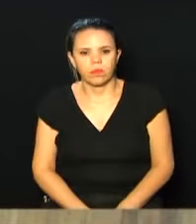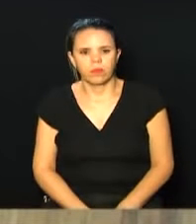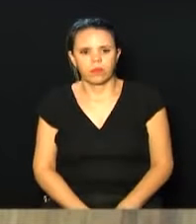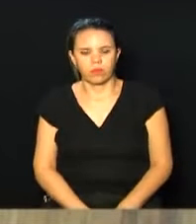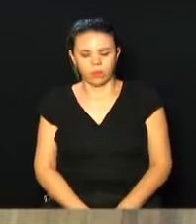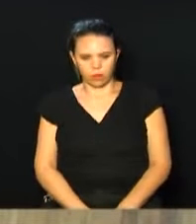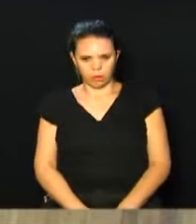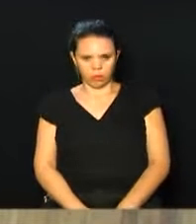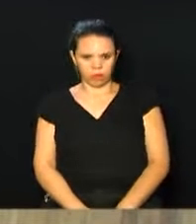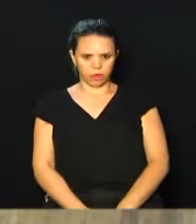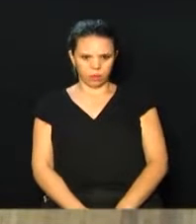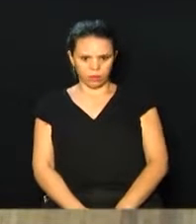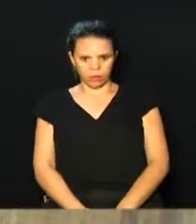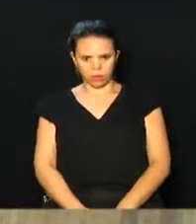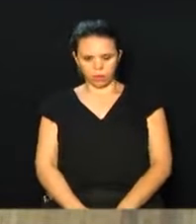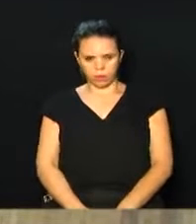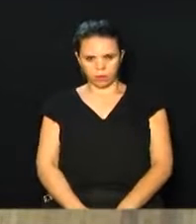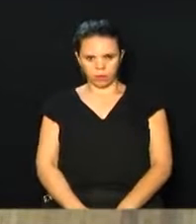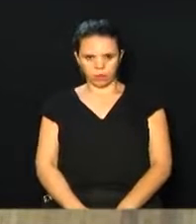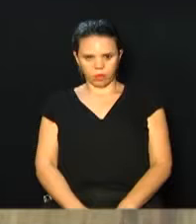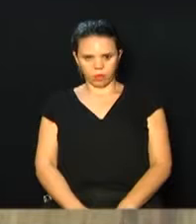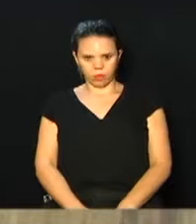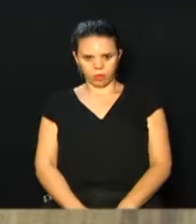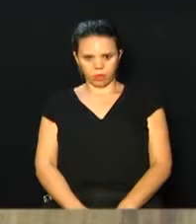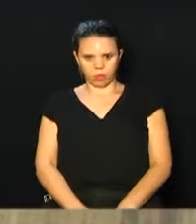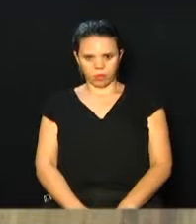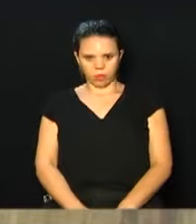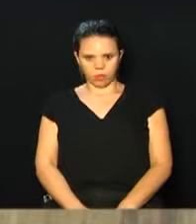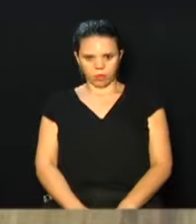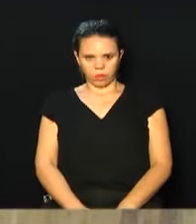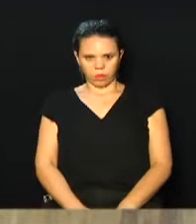Alô? O senhor nos ouviu, secretário?